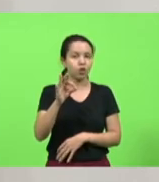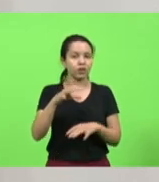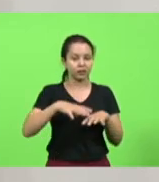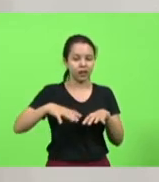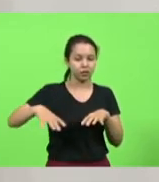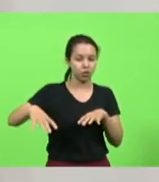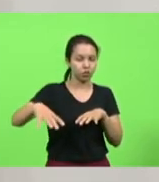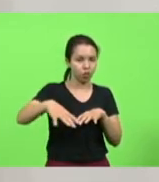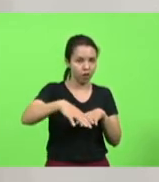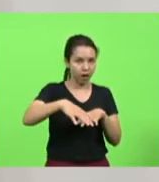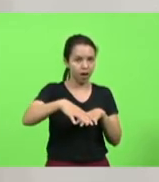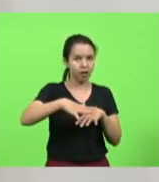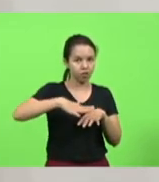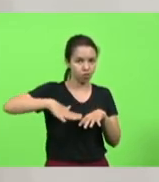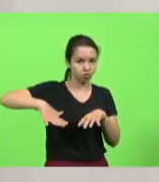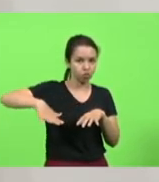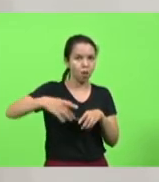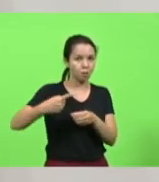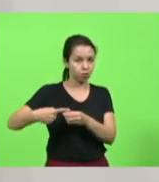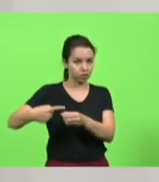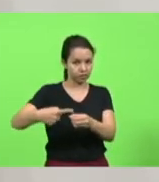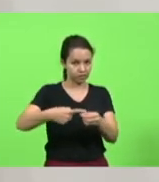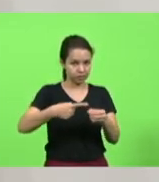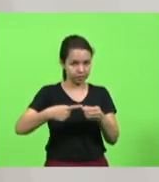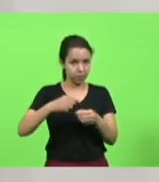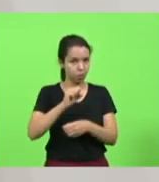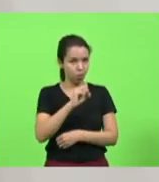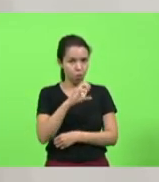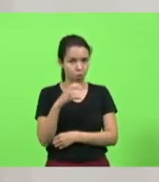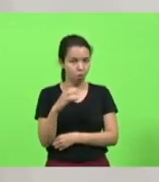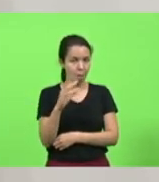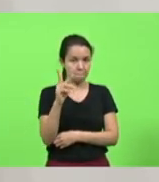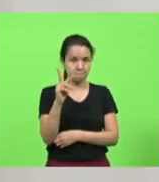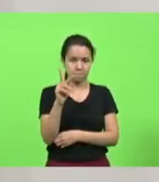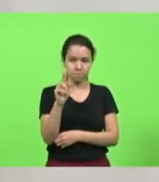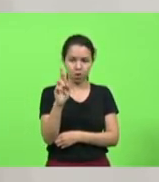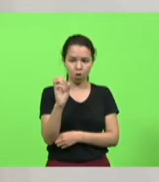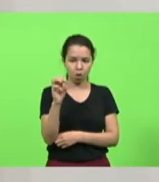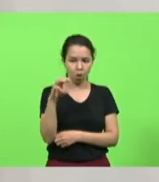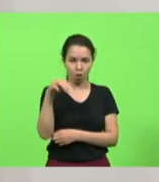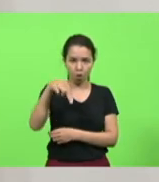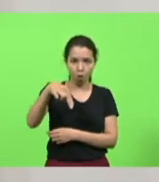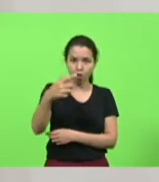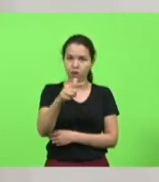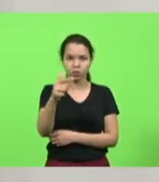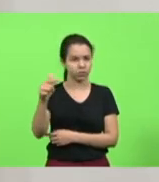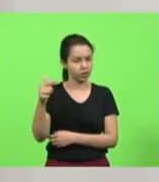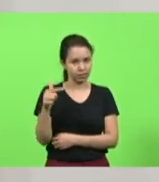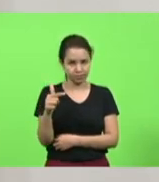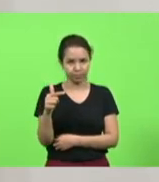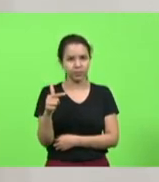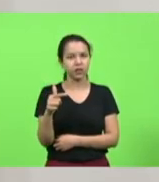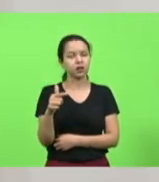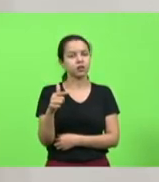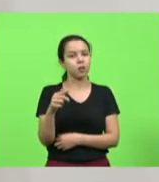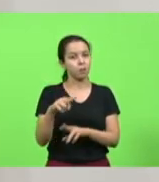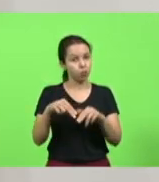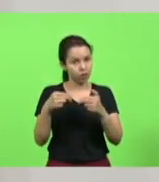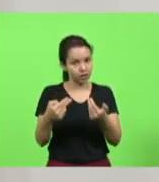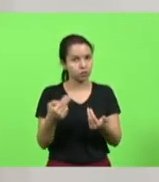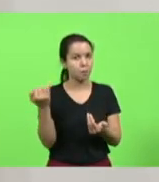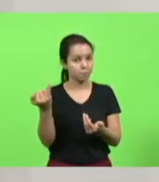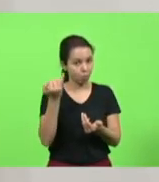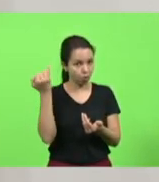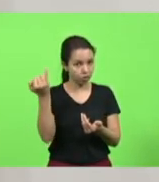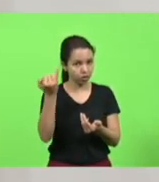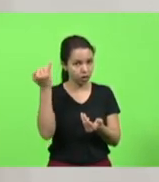nossa área, dos nossos municípios catarinenses, não possui o PROCON. E, por isso, da importância de levantar esse assunto